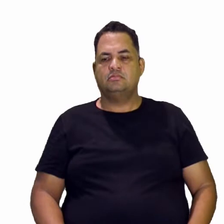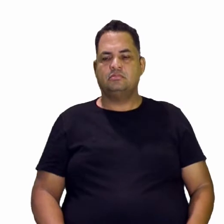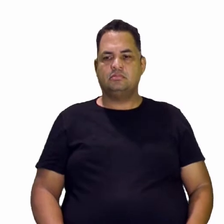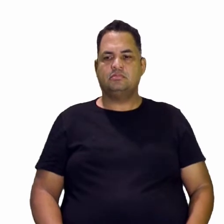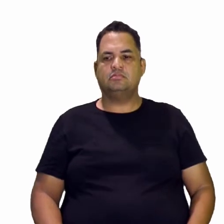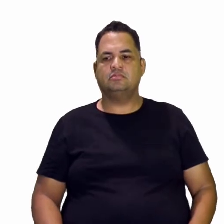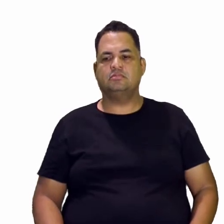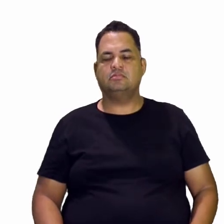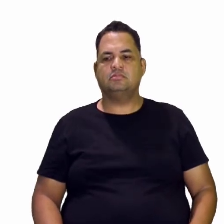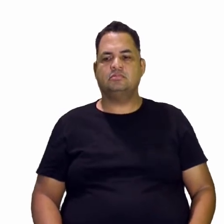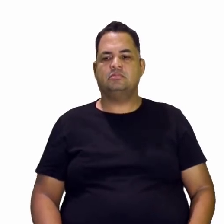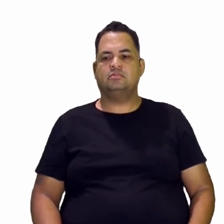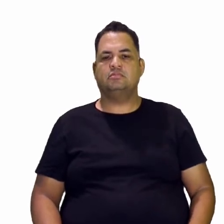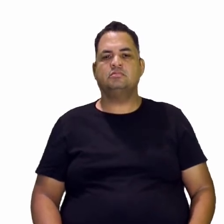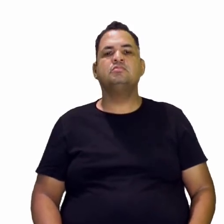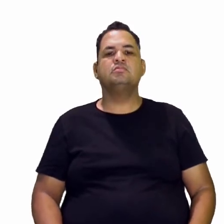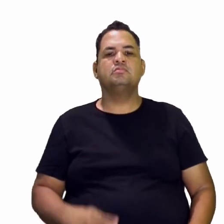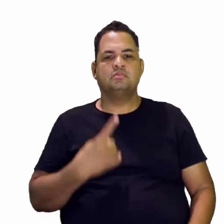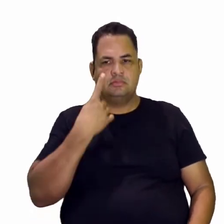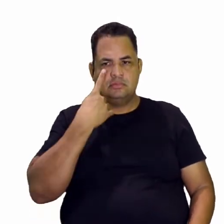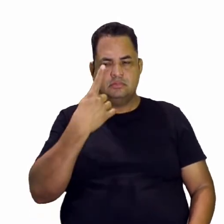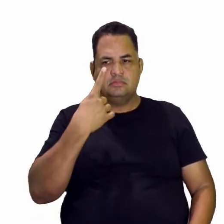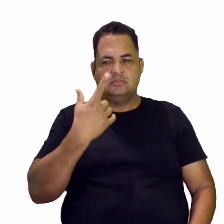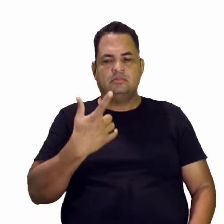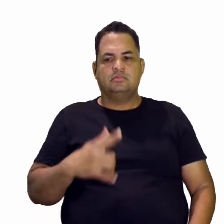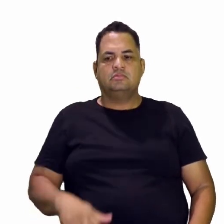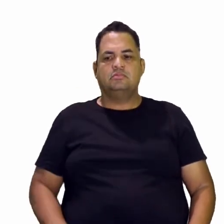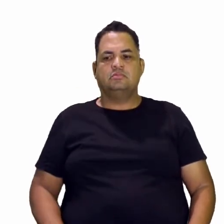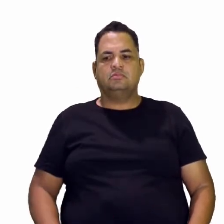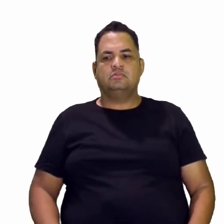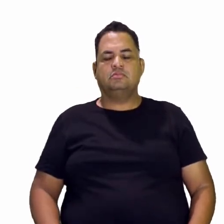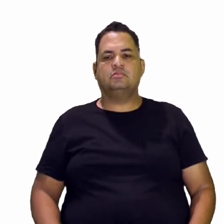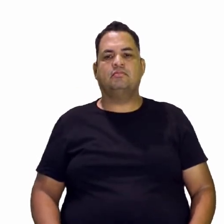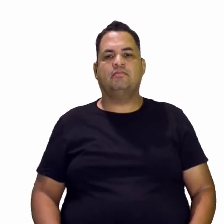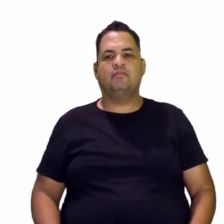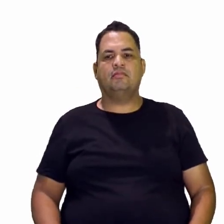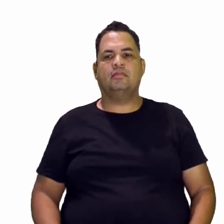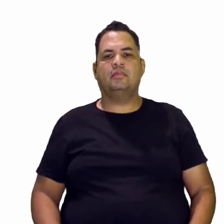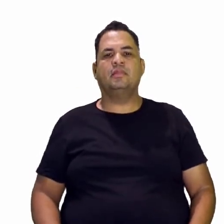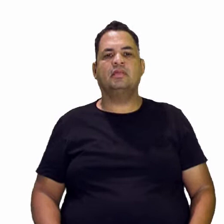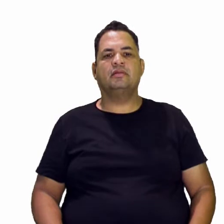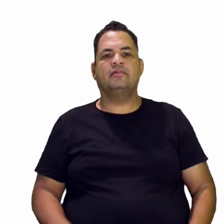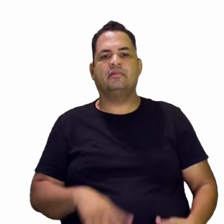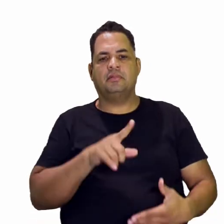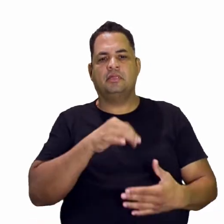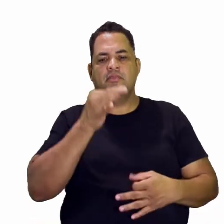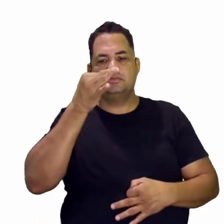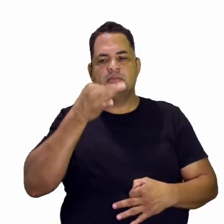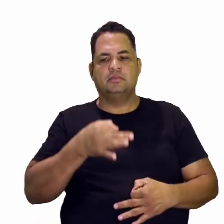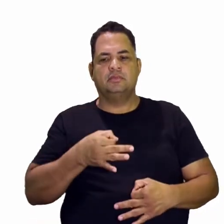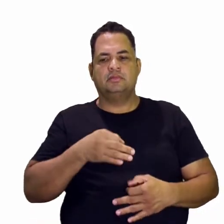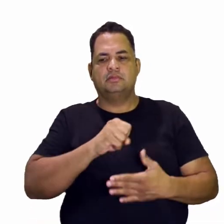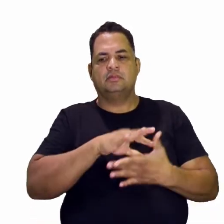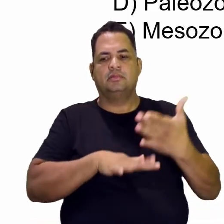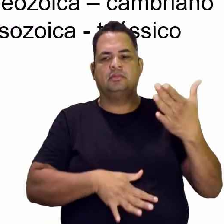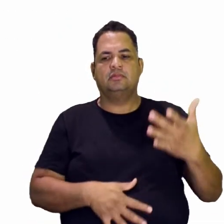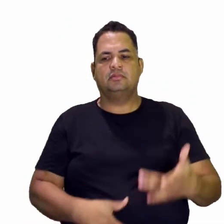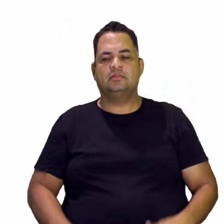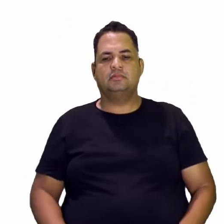até agora, corre lá na tabela que você vai verificar e vai aqui tirar de letra essa questão. Então, olha